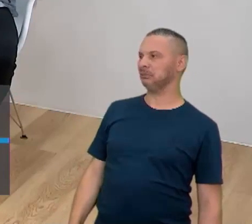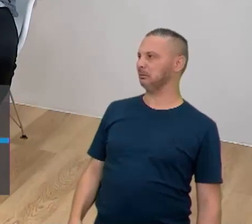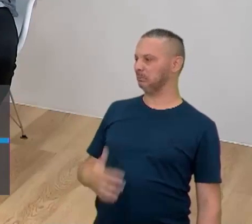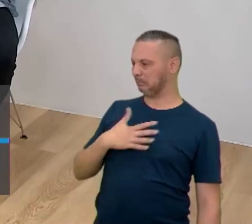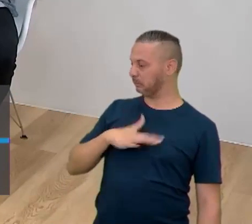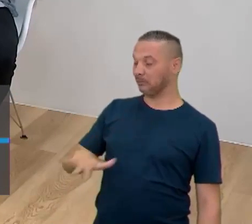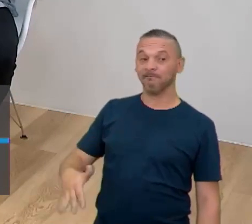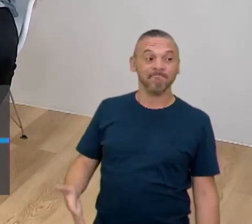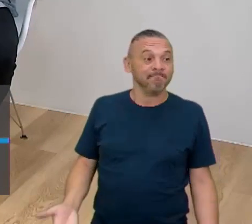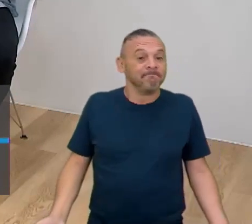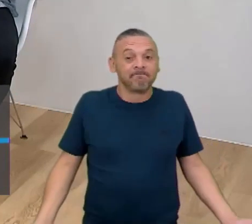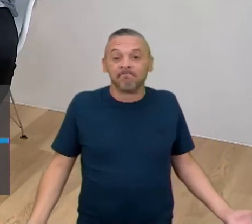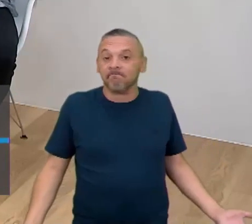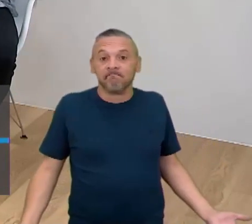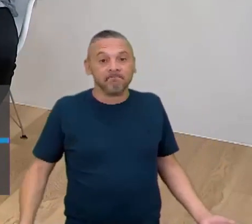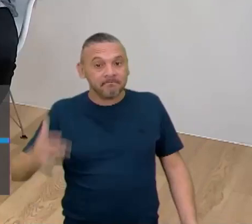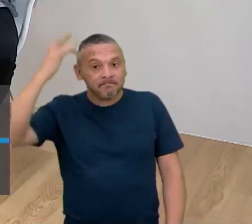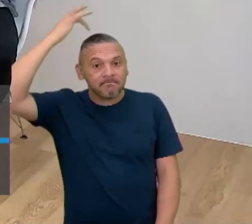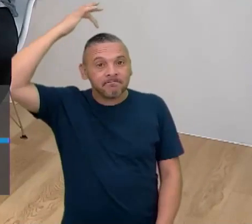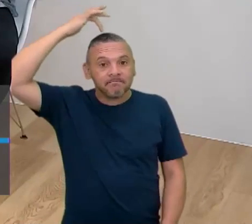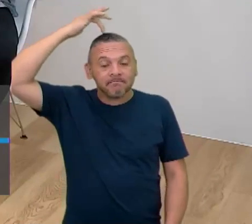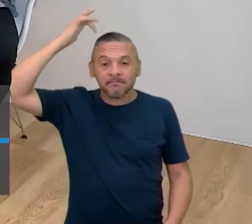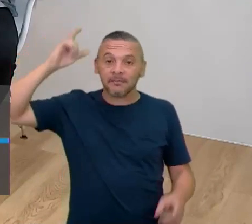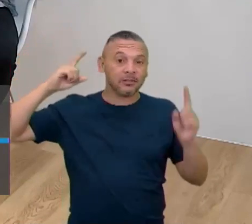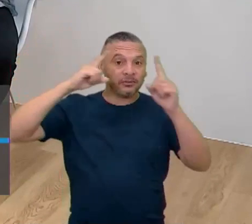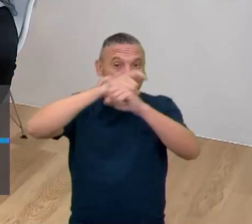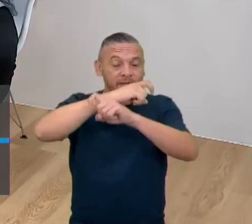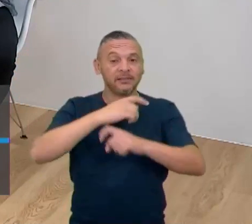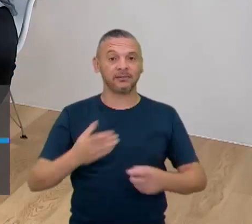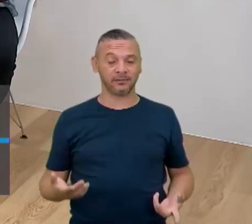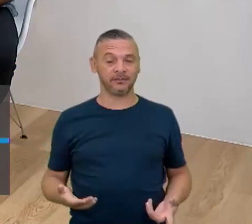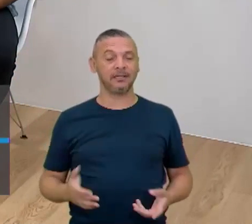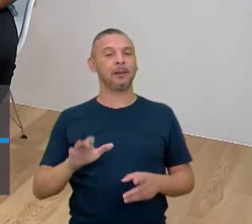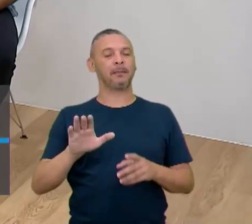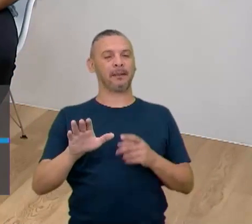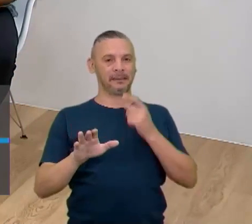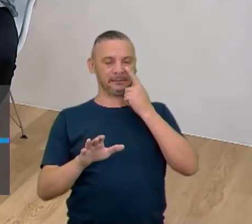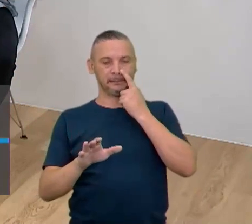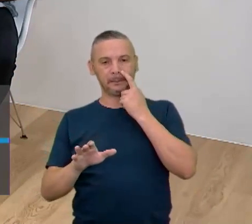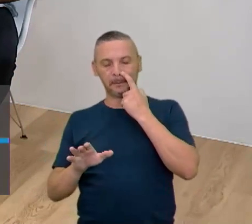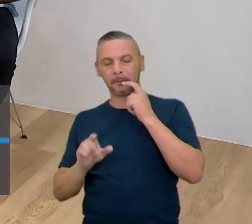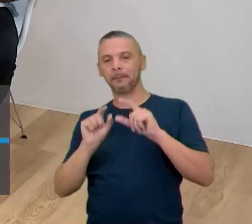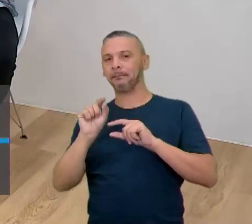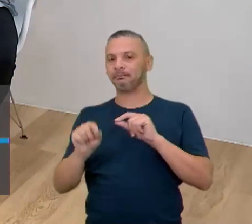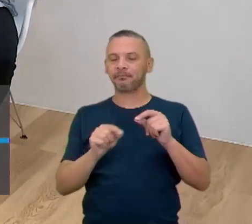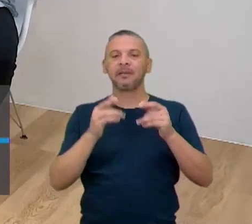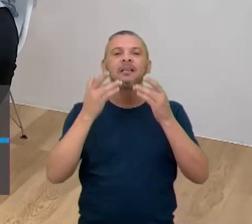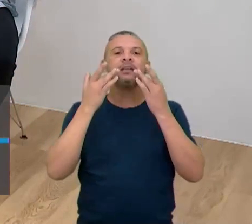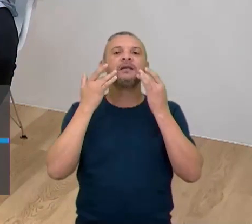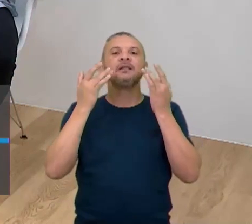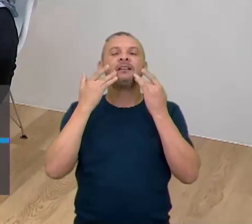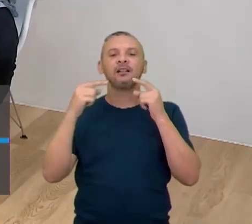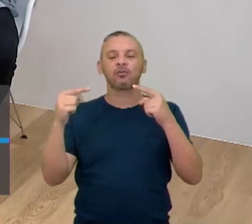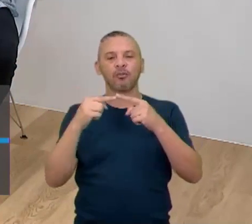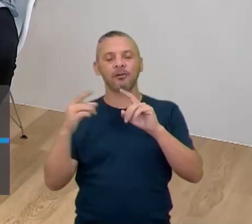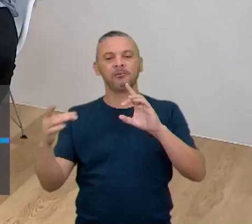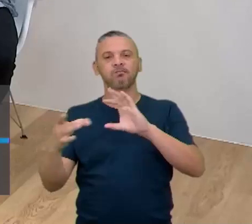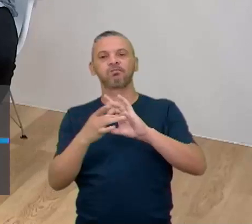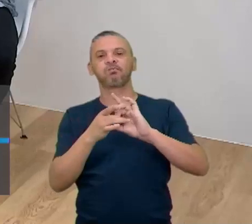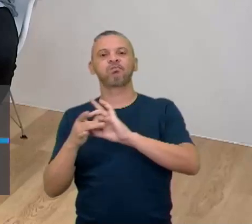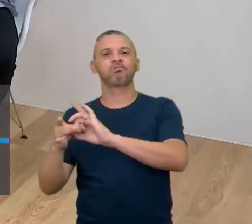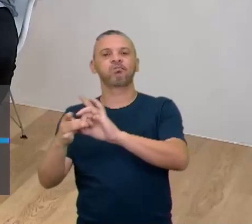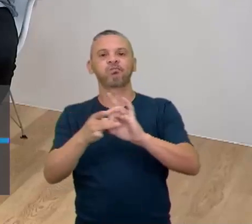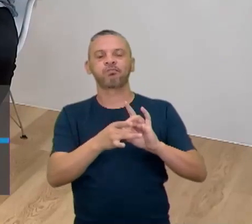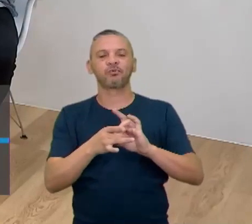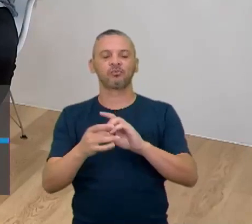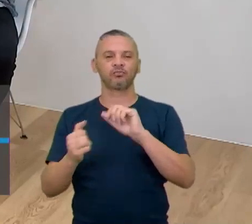um desafio trabalhar com a quebra da quarta parede, mas eu acho que teatro é comunhão. A gente comunga